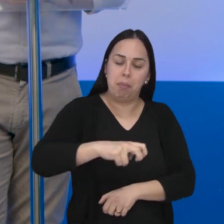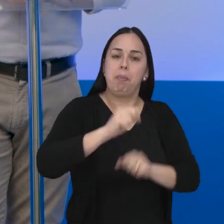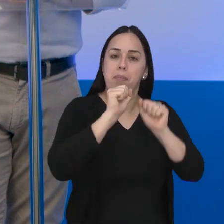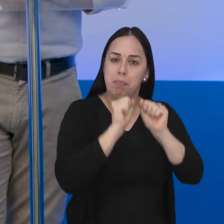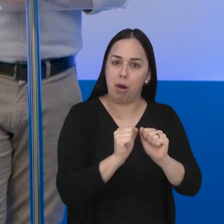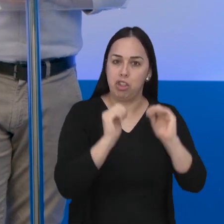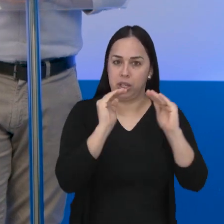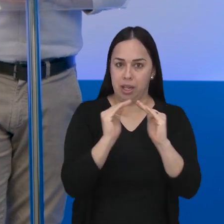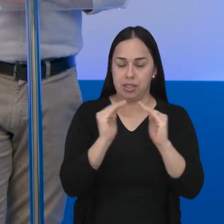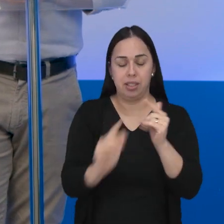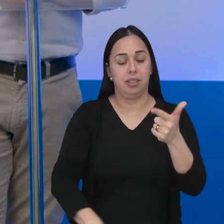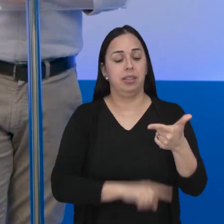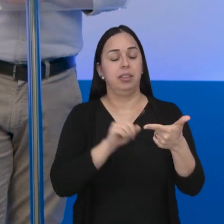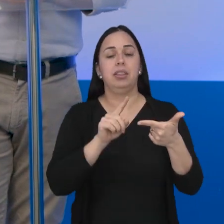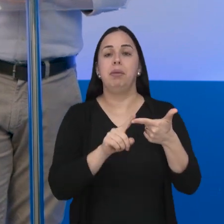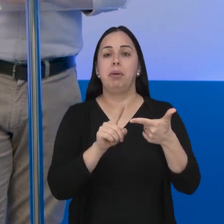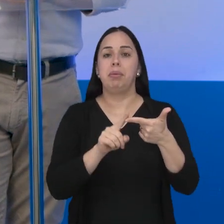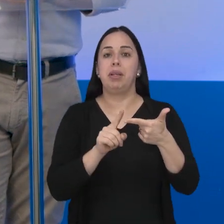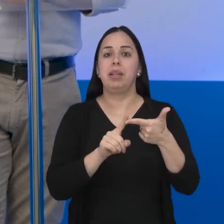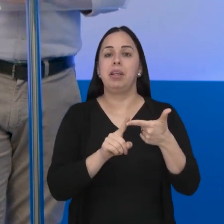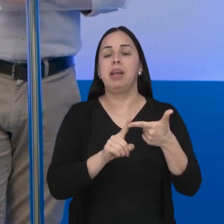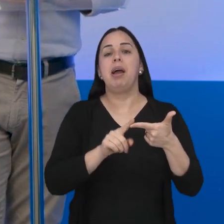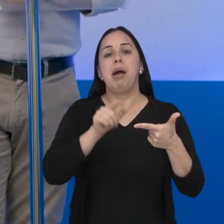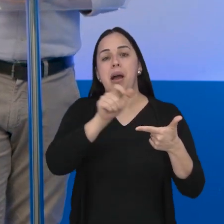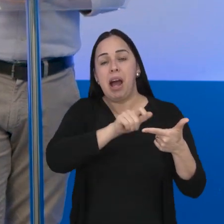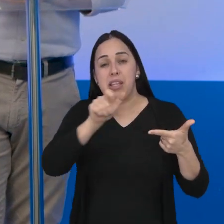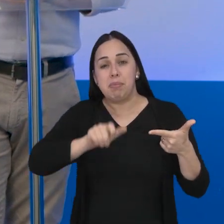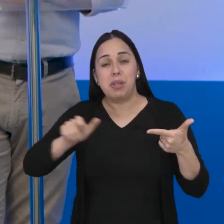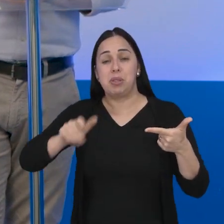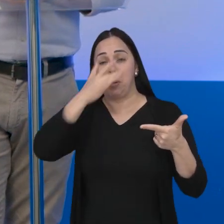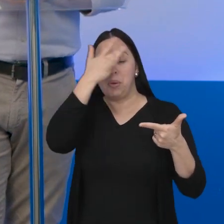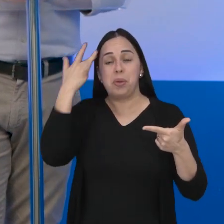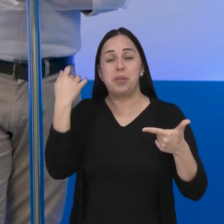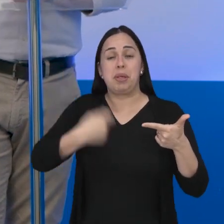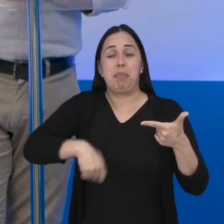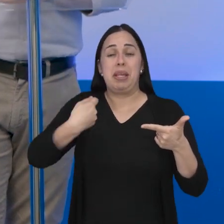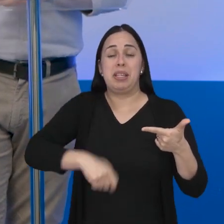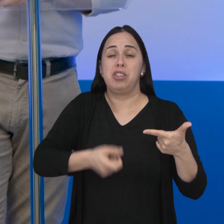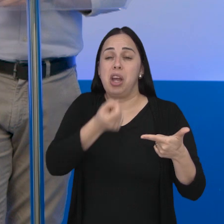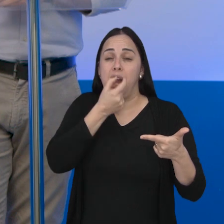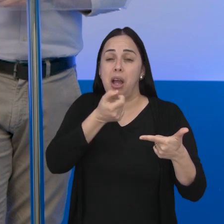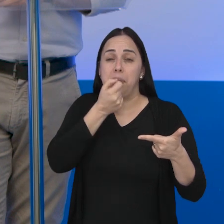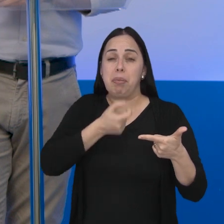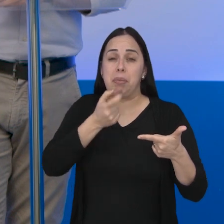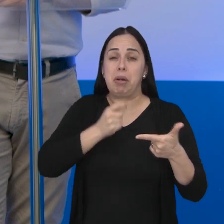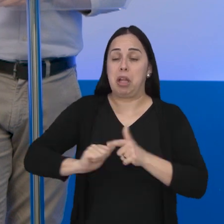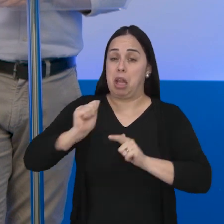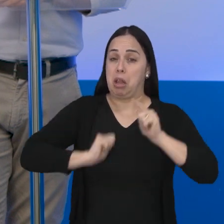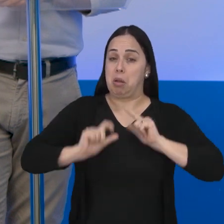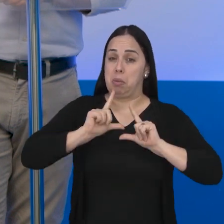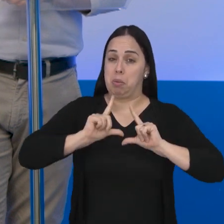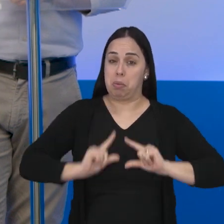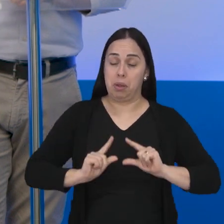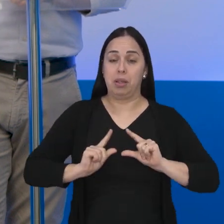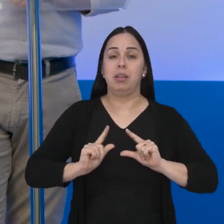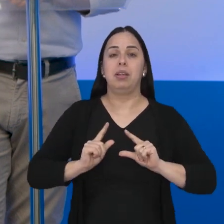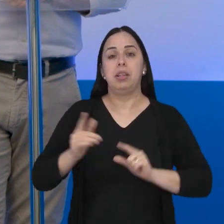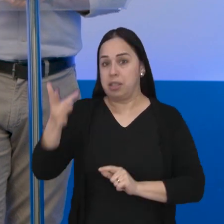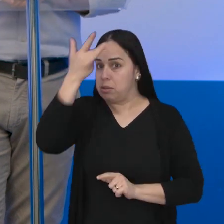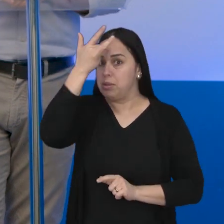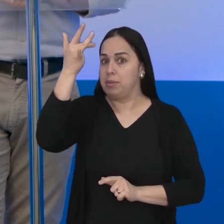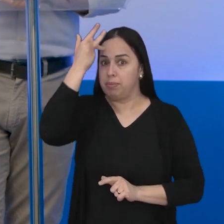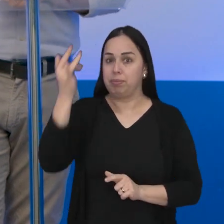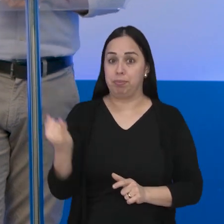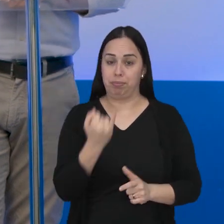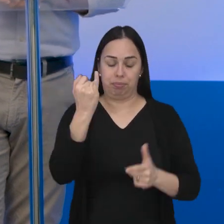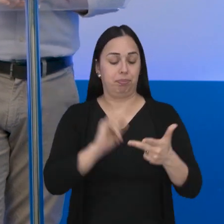aponta aumento no número de trabalhadores que dependem do uso de antidepressivos. Vamos reforçar a importância da saúde mental no ambiente de